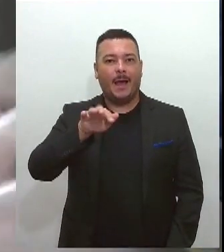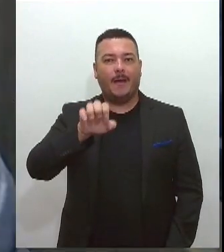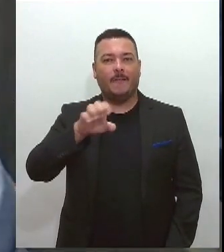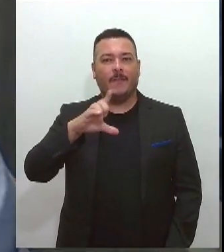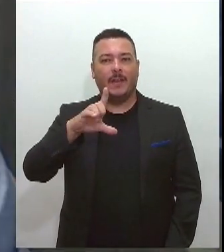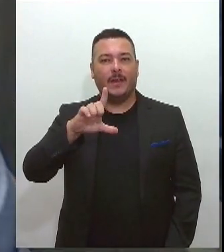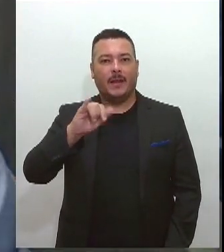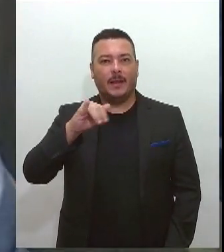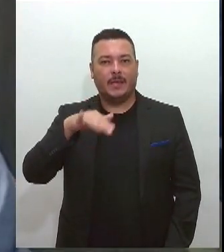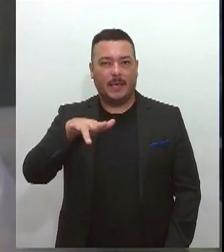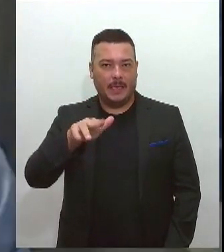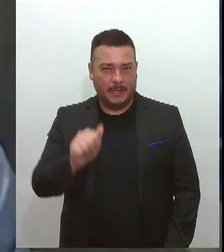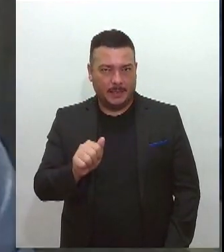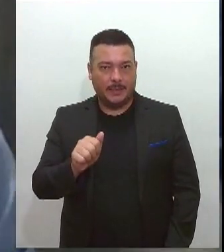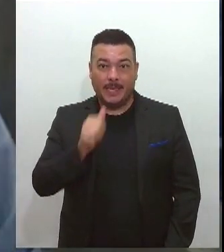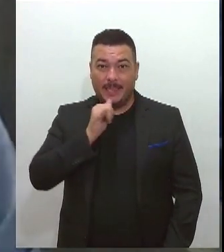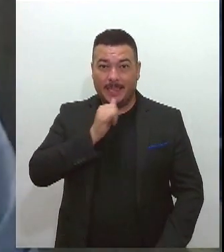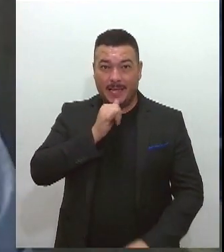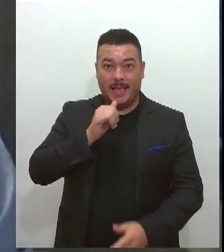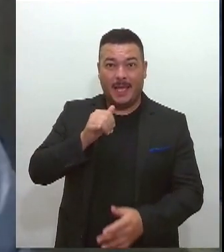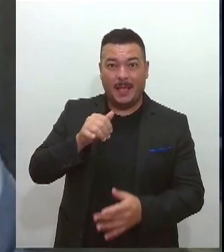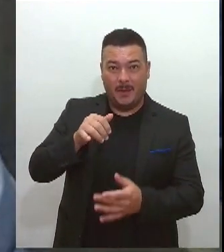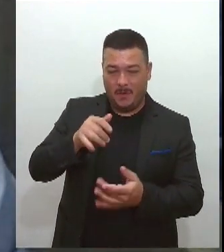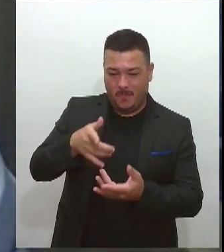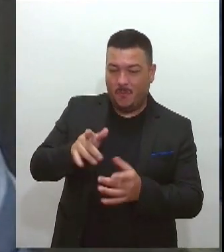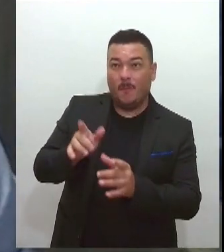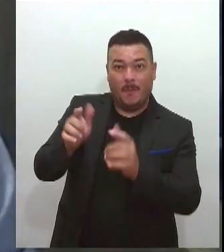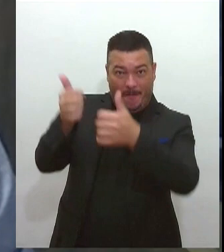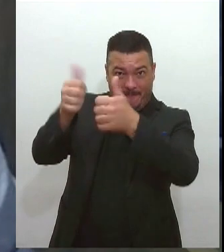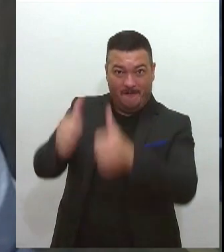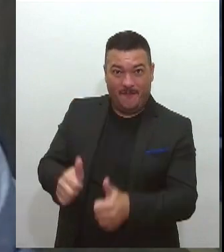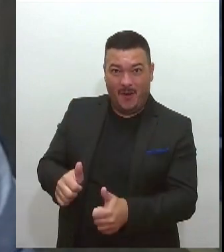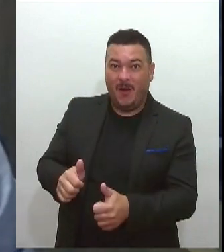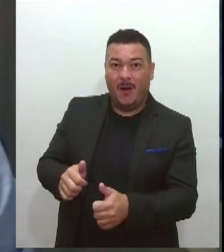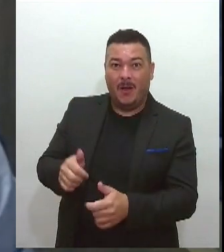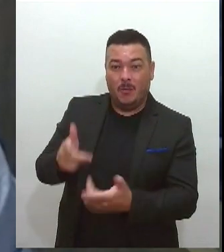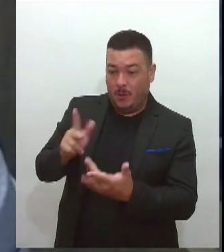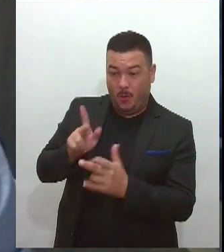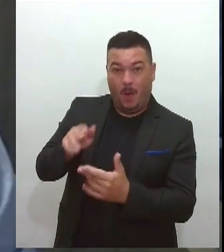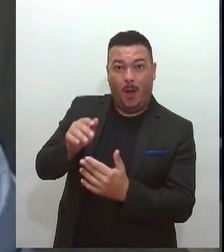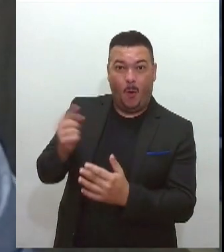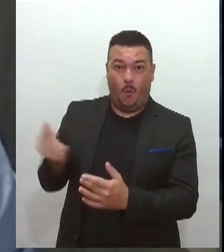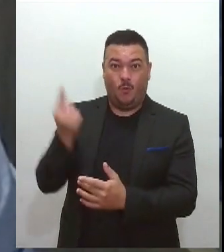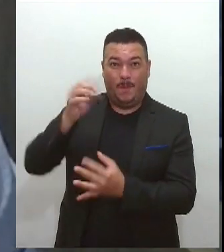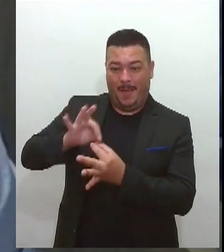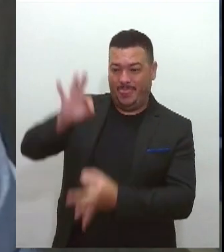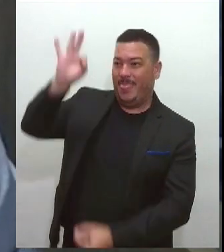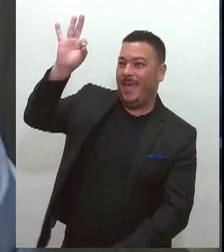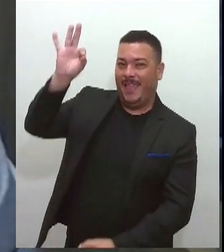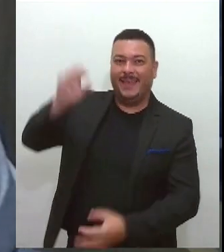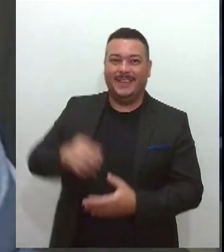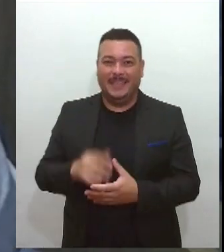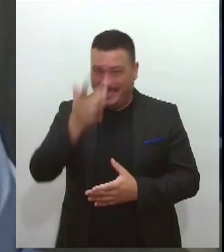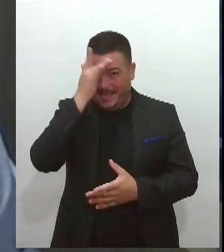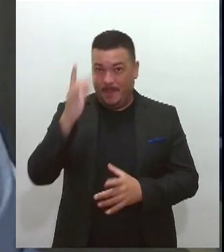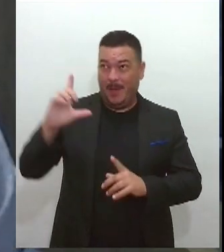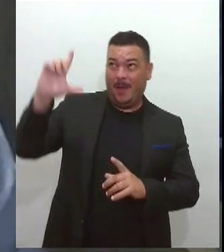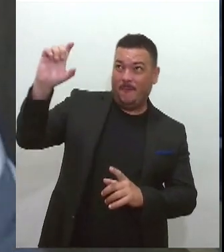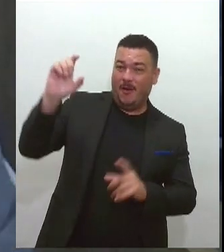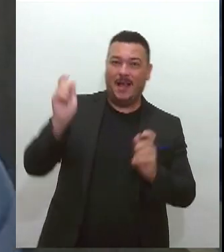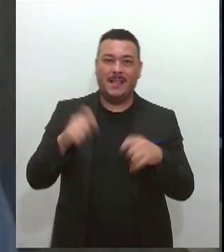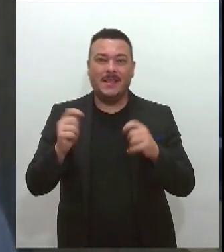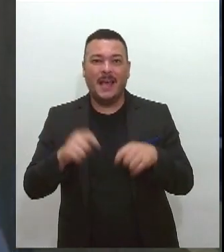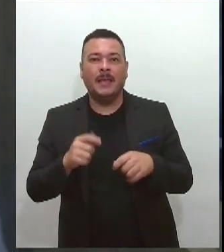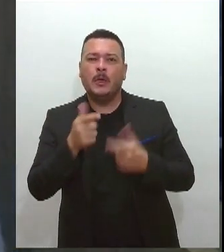tamanho dela, e aí as pessoas podem tirar uma foto perto para saber o tamanho. Tem algumas partes de Maguila, tem falando também sobre